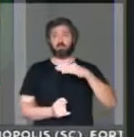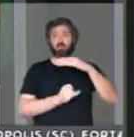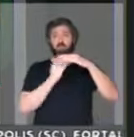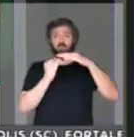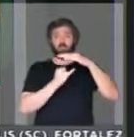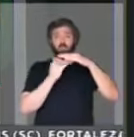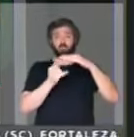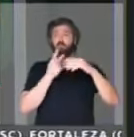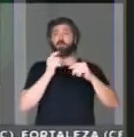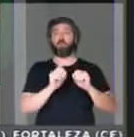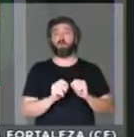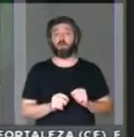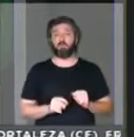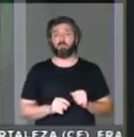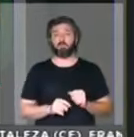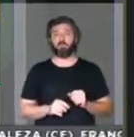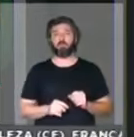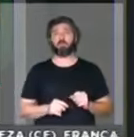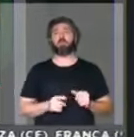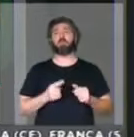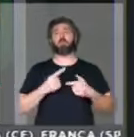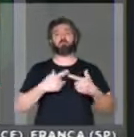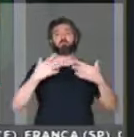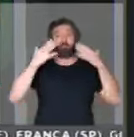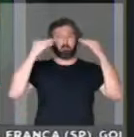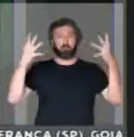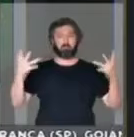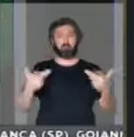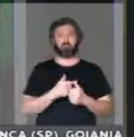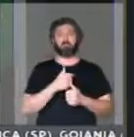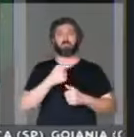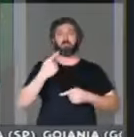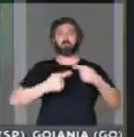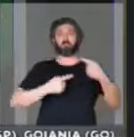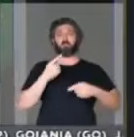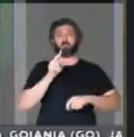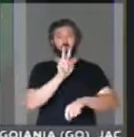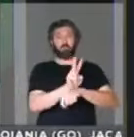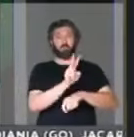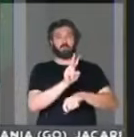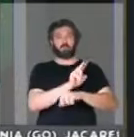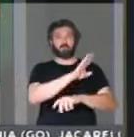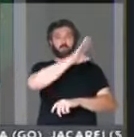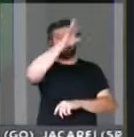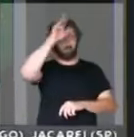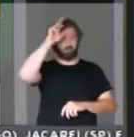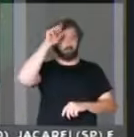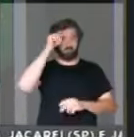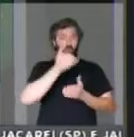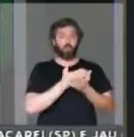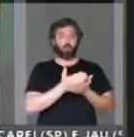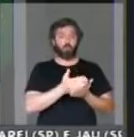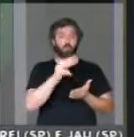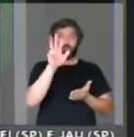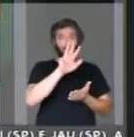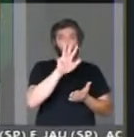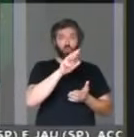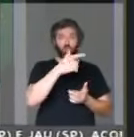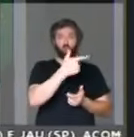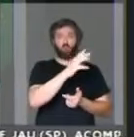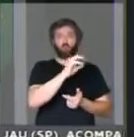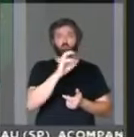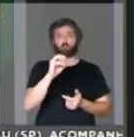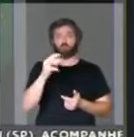atribuir o resultado ao sucesso das políticas de preservação da floresta iniciada por lula nos anos